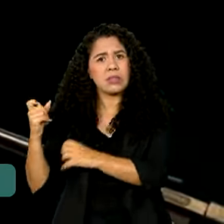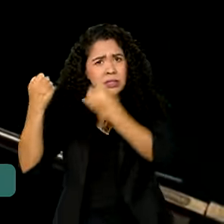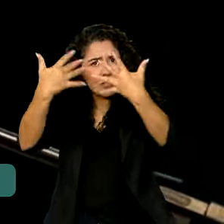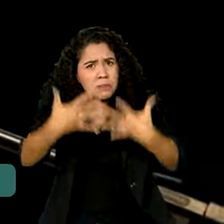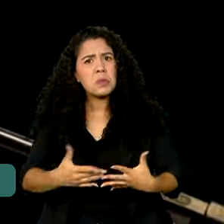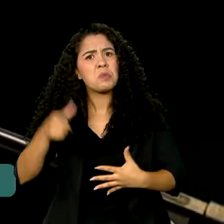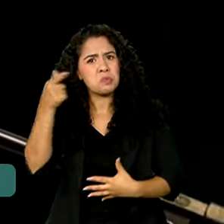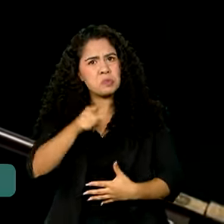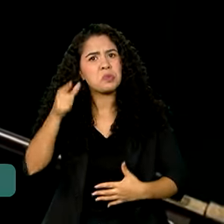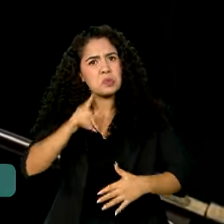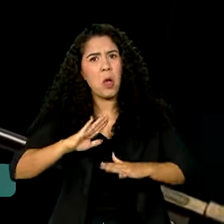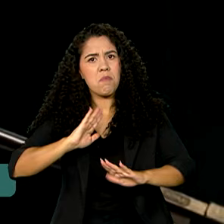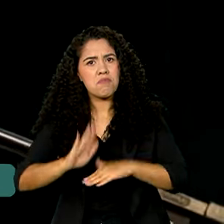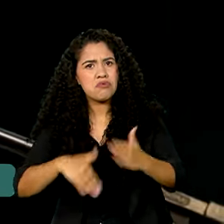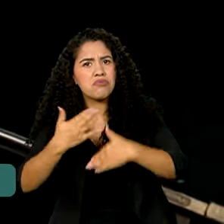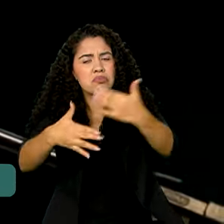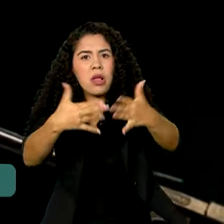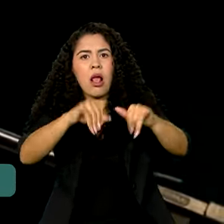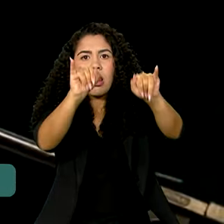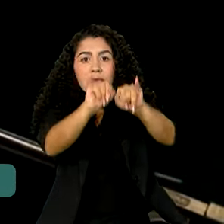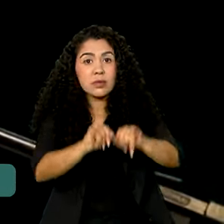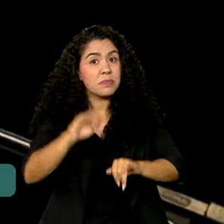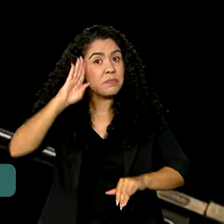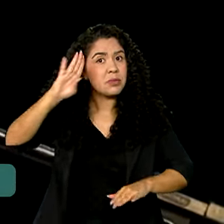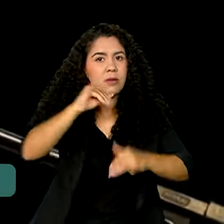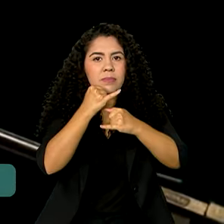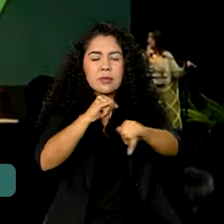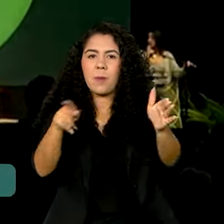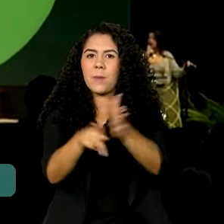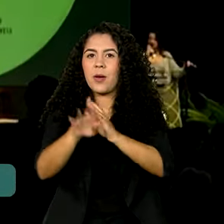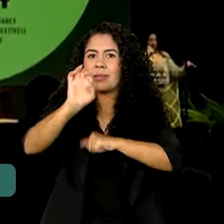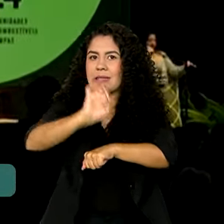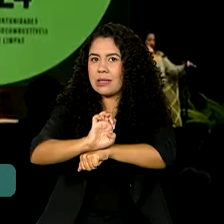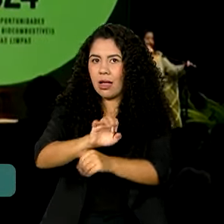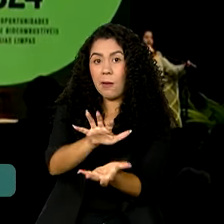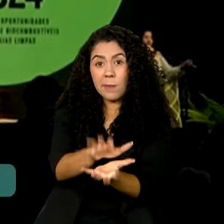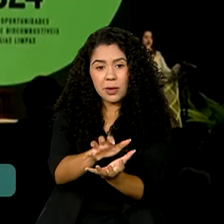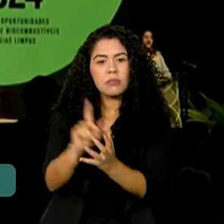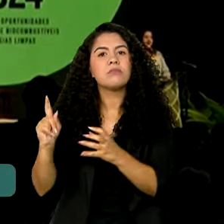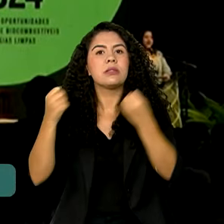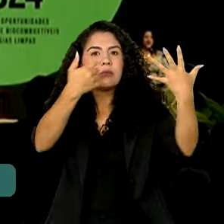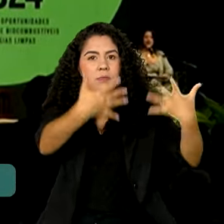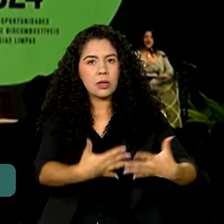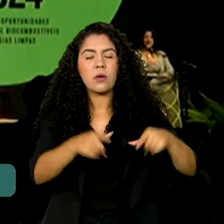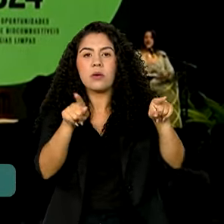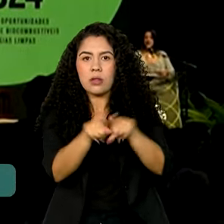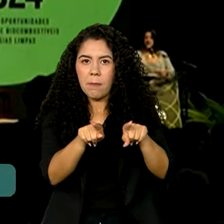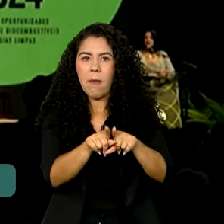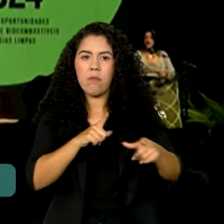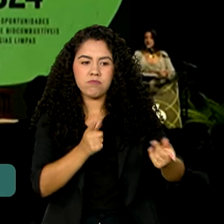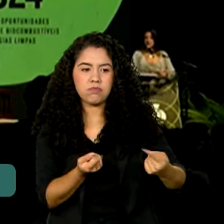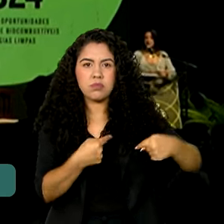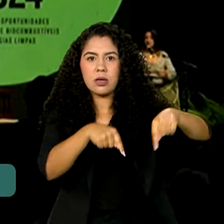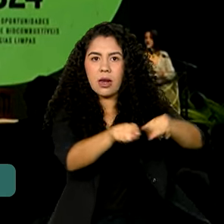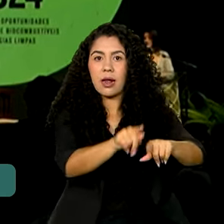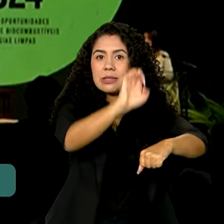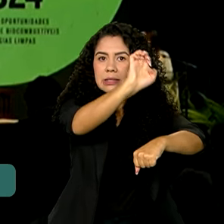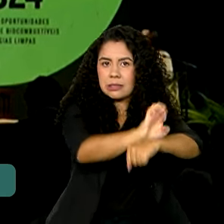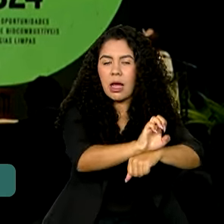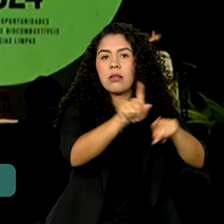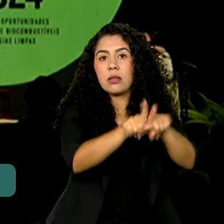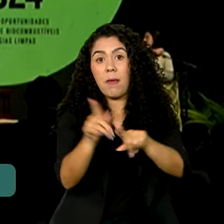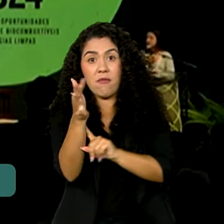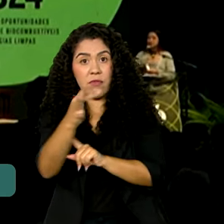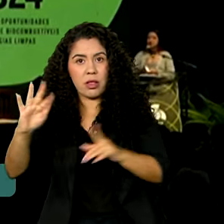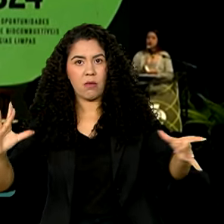importantes avanços na infraestrutura energética de Pernambuco e citou a parceria entre os governos do Estado e Federal